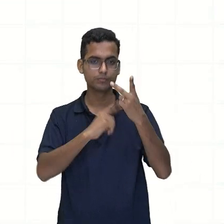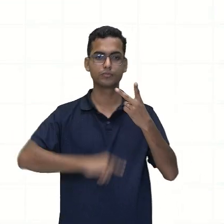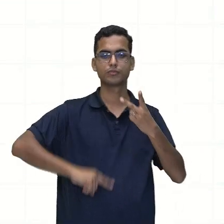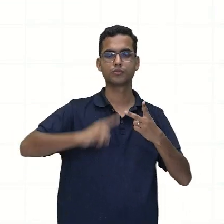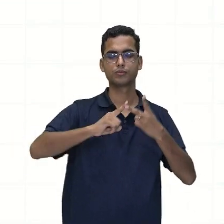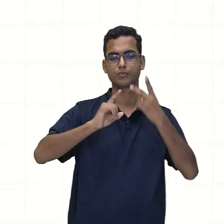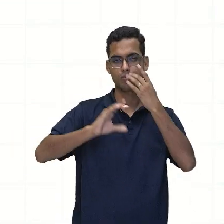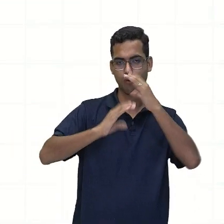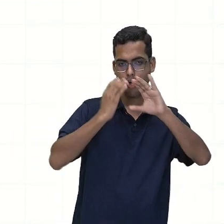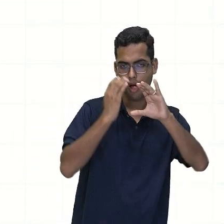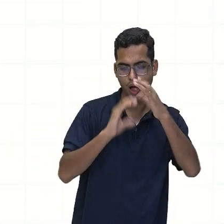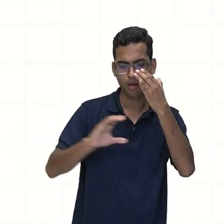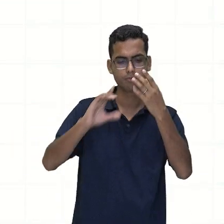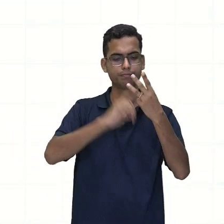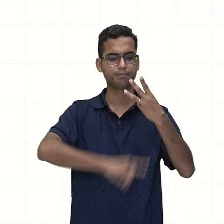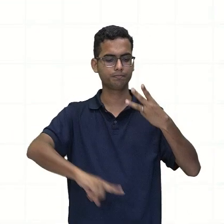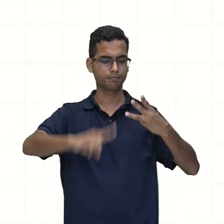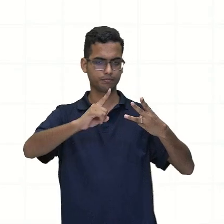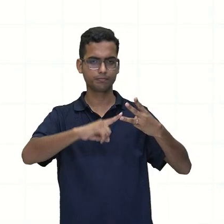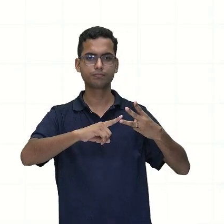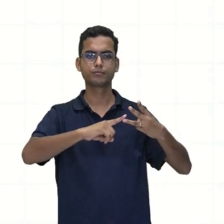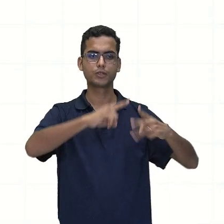sagrados. Ok?